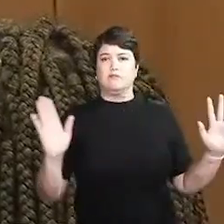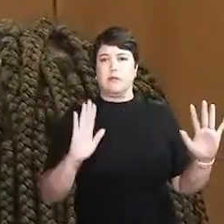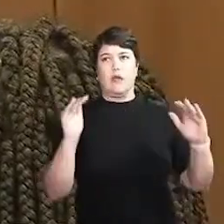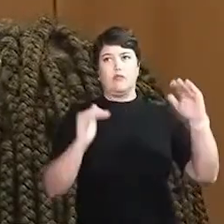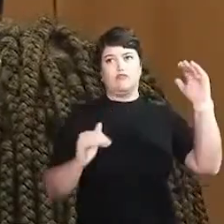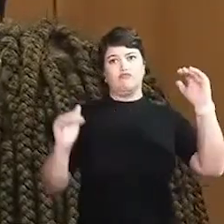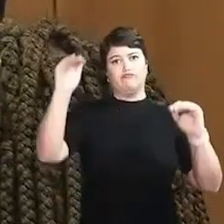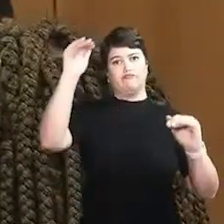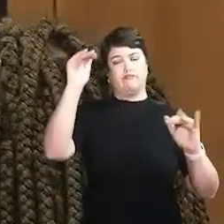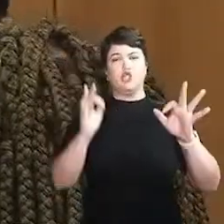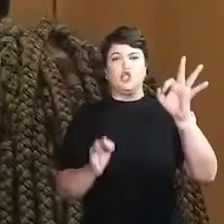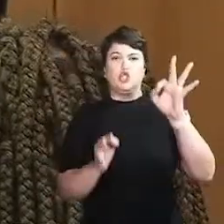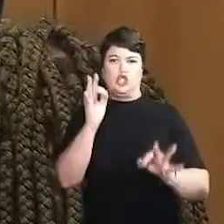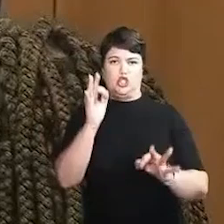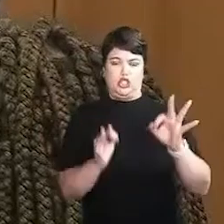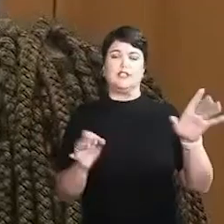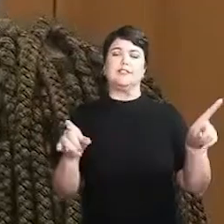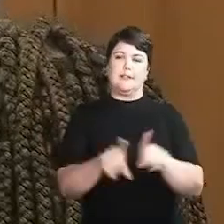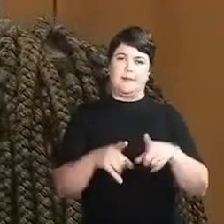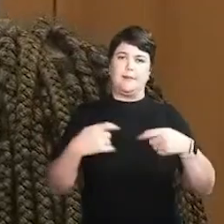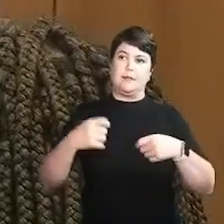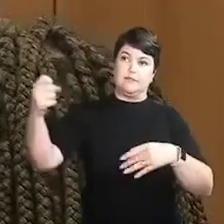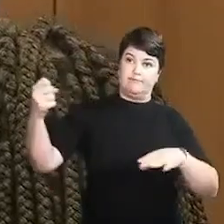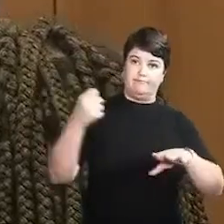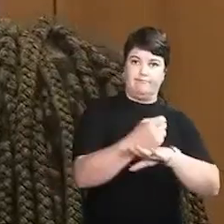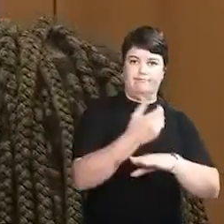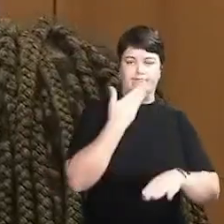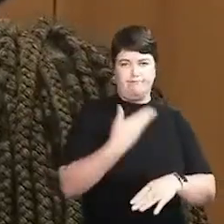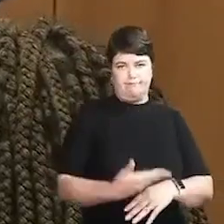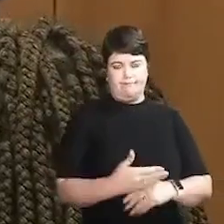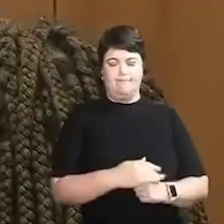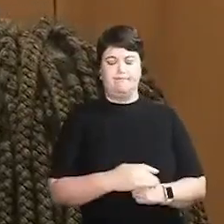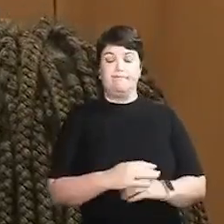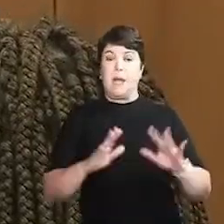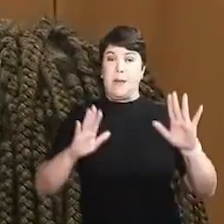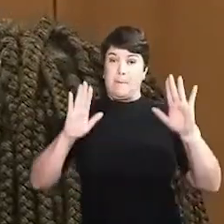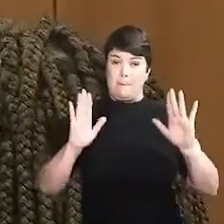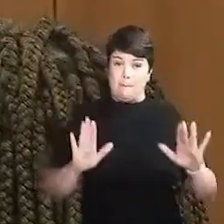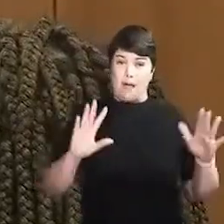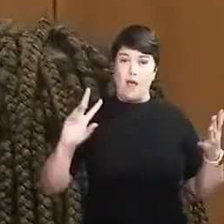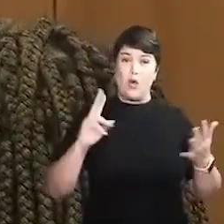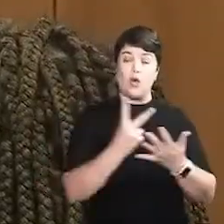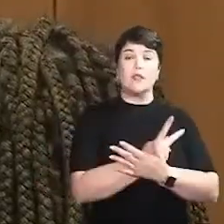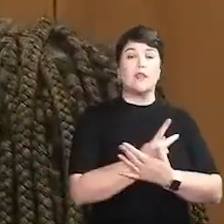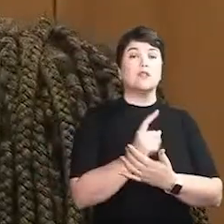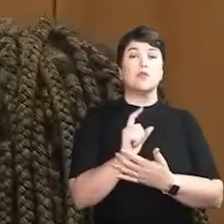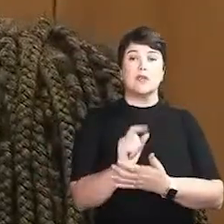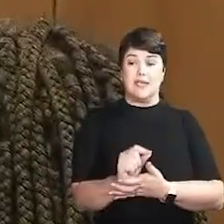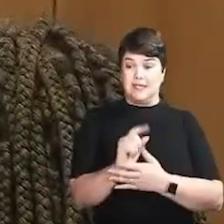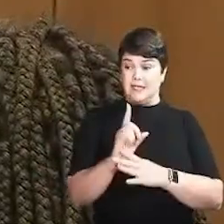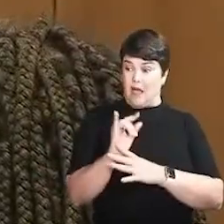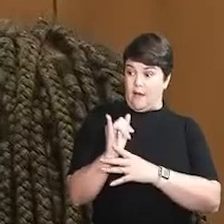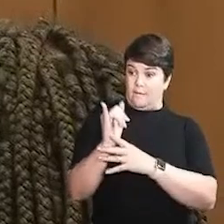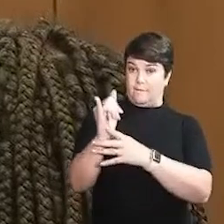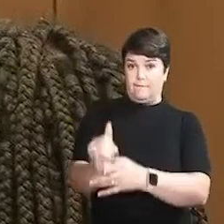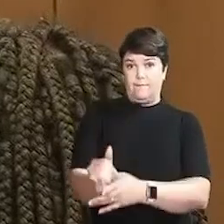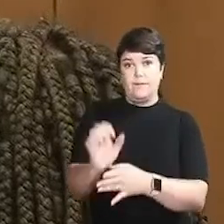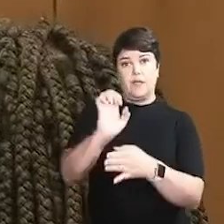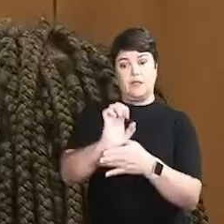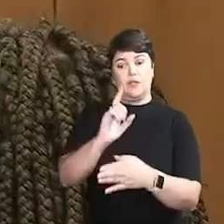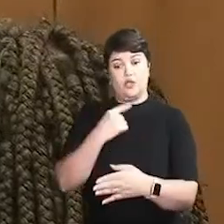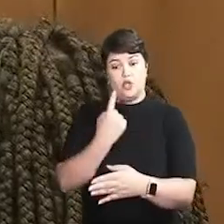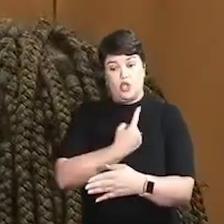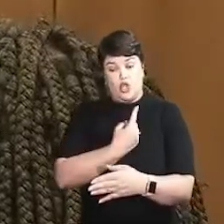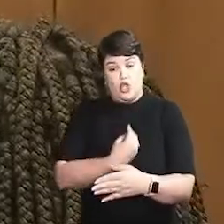também jurisdicional também judicial ocorre que ao aos Estados que nós